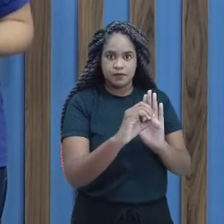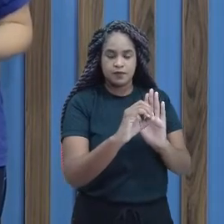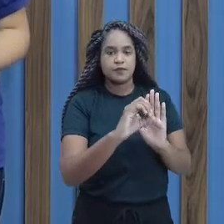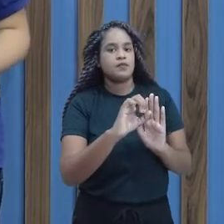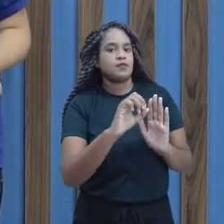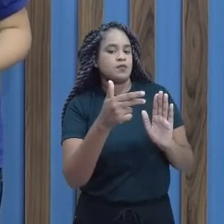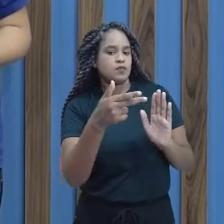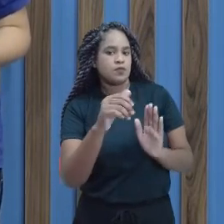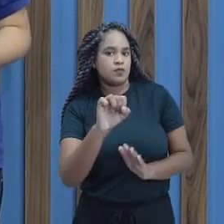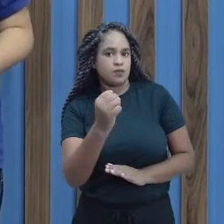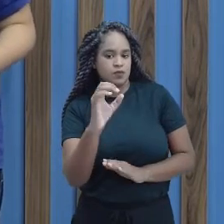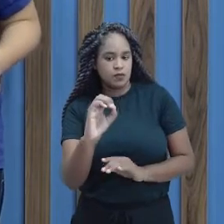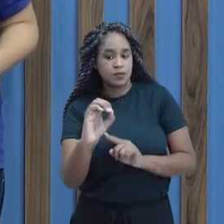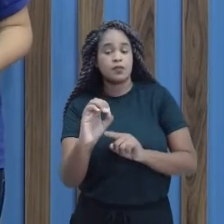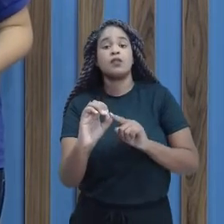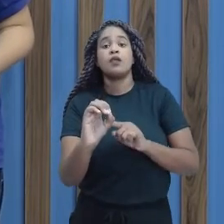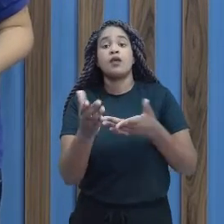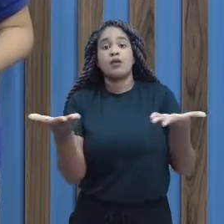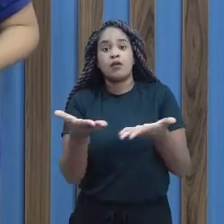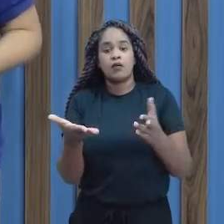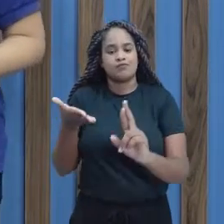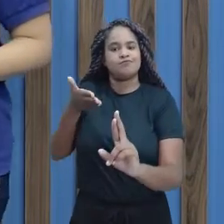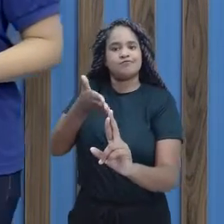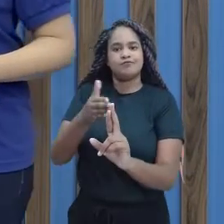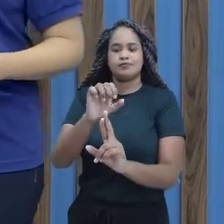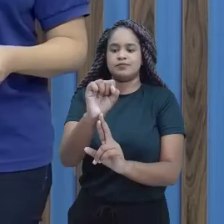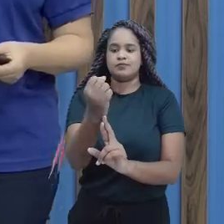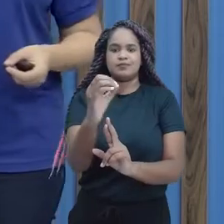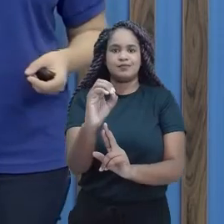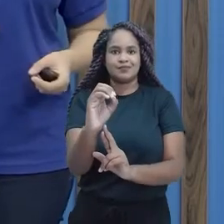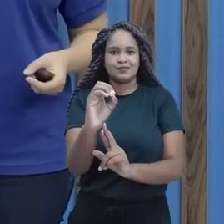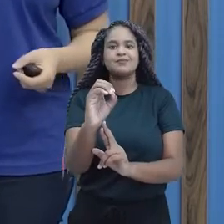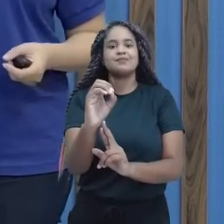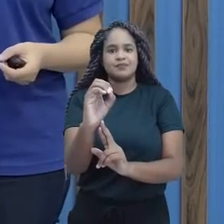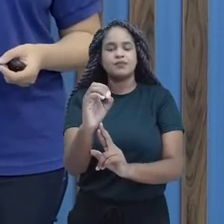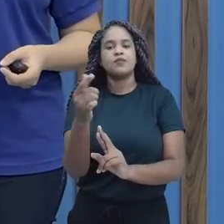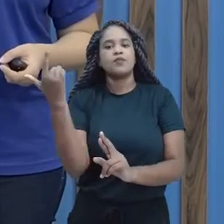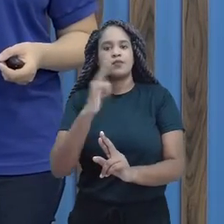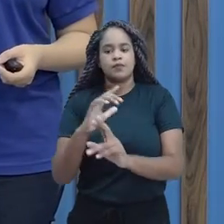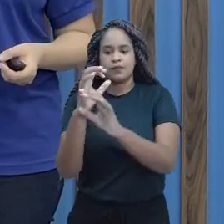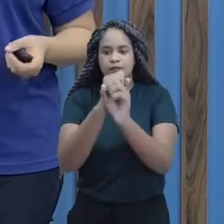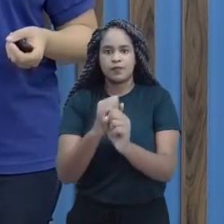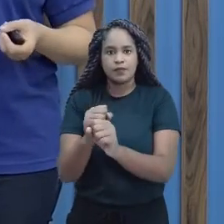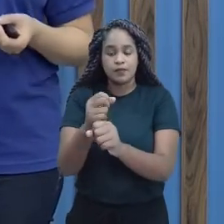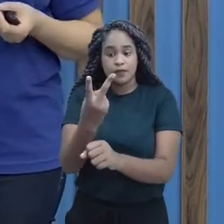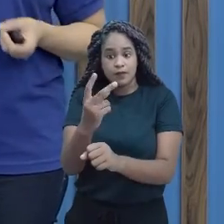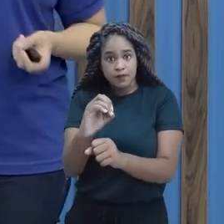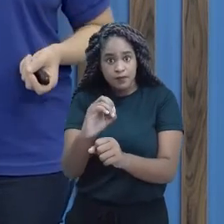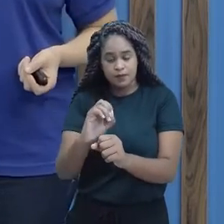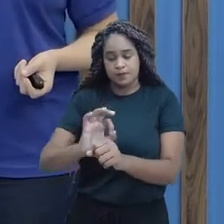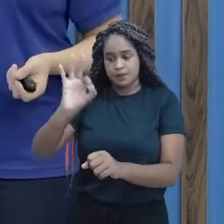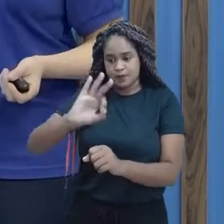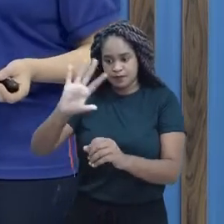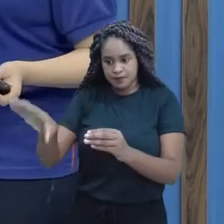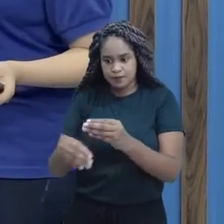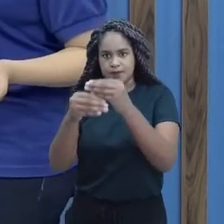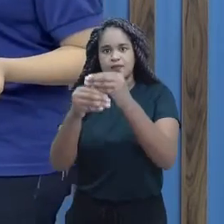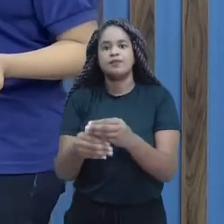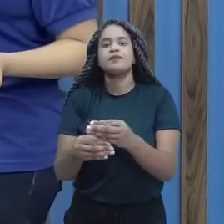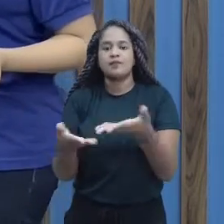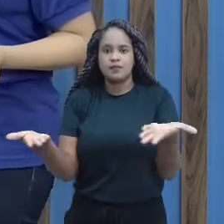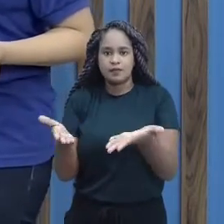o 80 foi utilizado agora como base para a gente fazer o cálculo do 20% adicional, do 20% a mais, tá